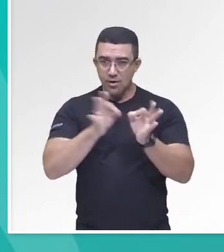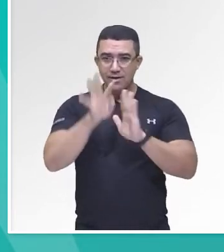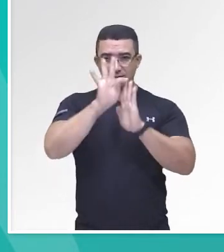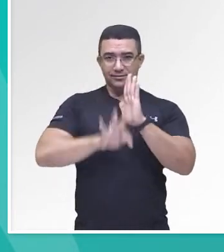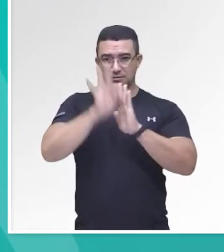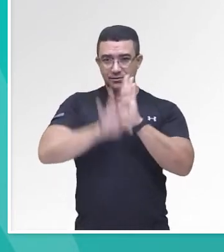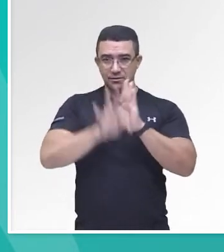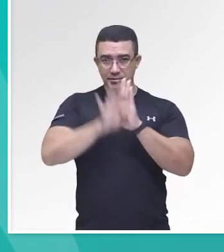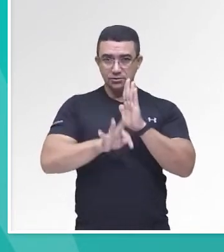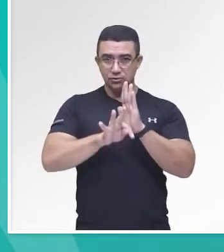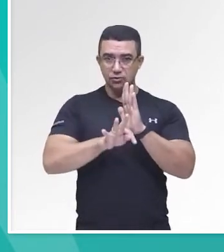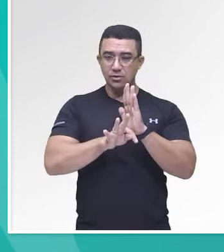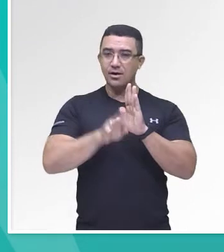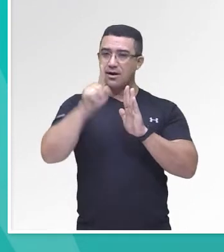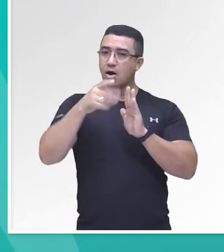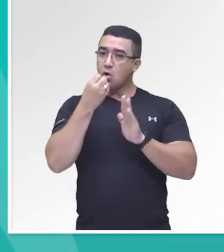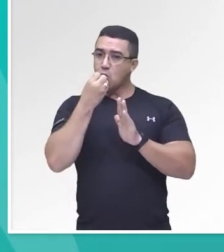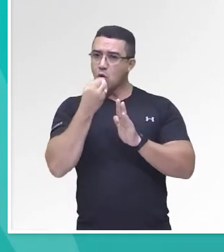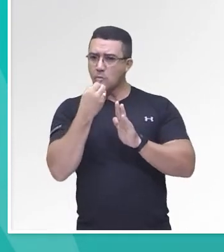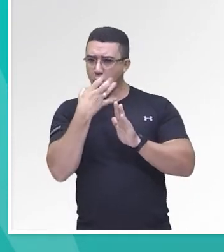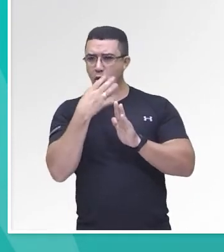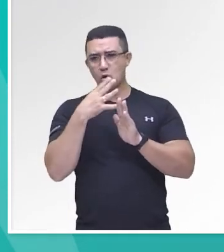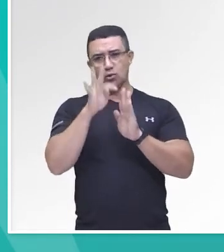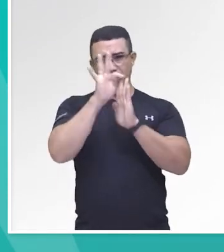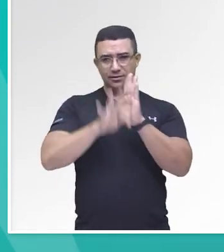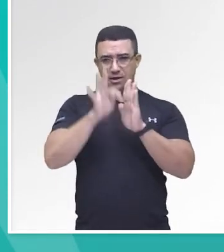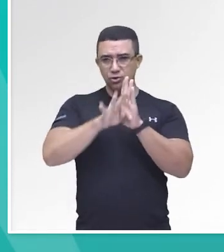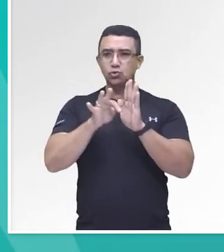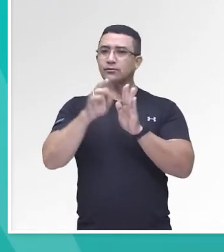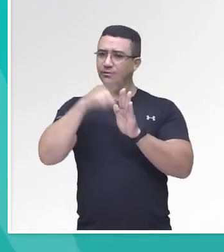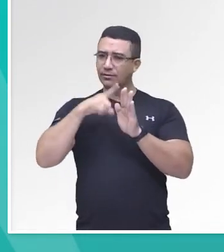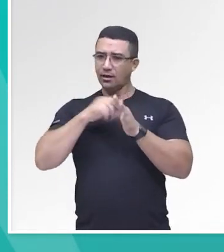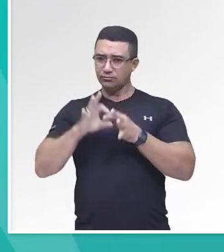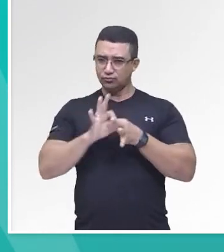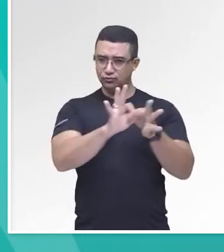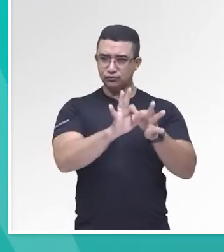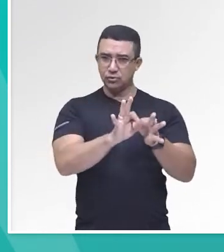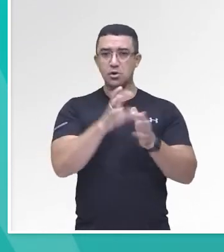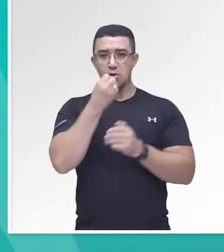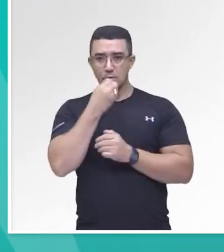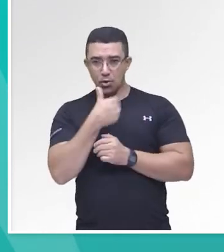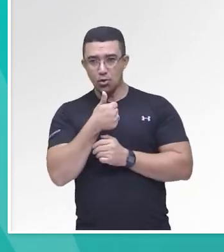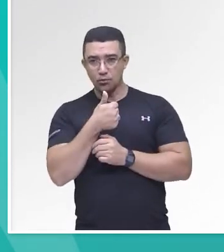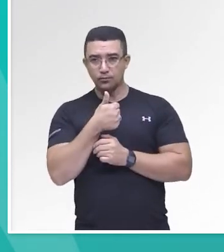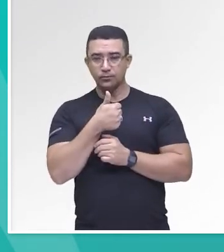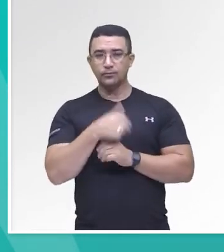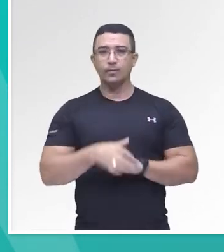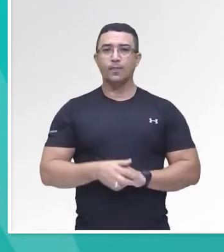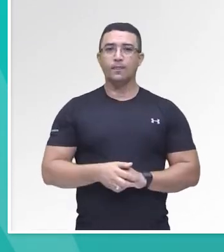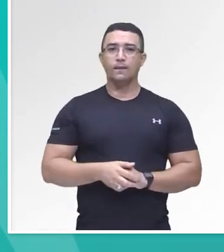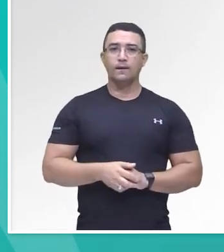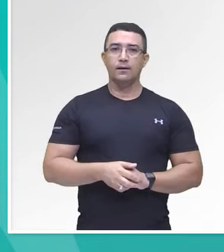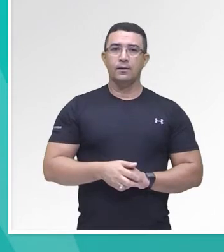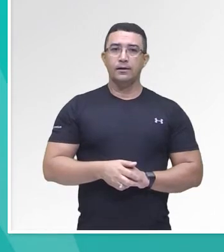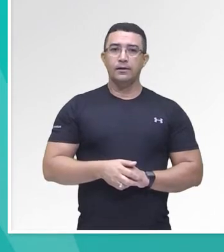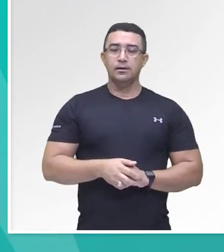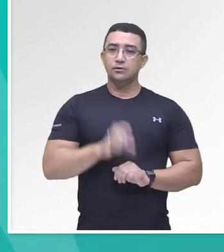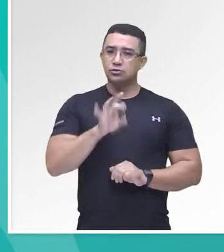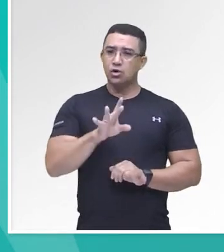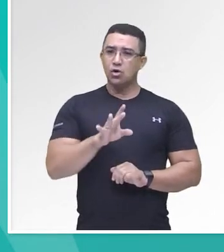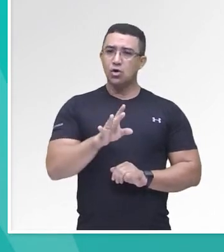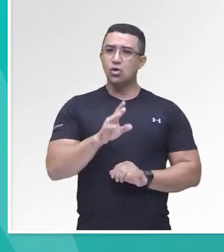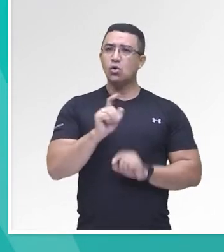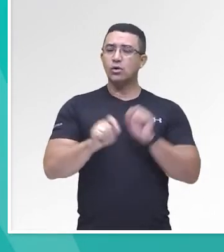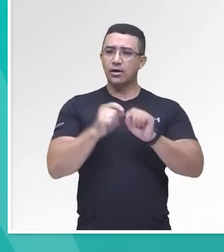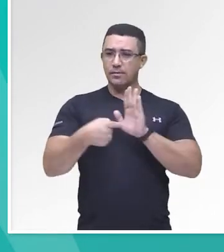a um bom encadeamento do texto para que ele fique harmônico e bem bacana. Então, só para nós reforçarmos aquilo que a gente